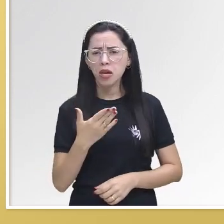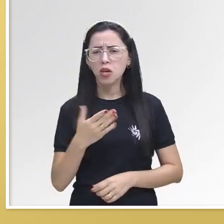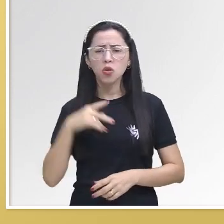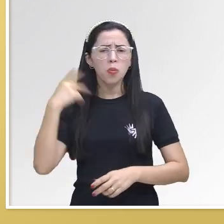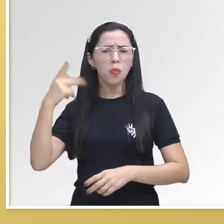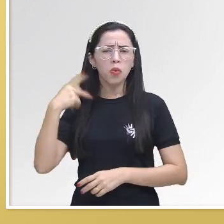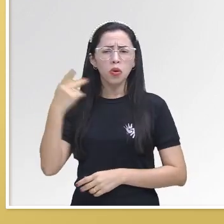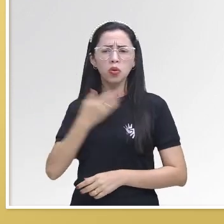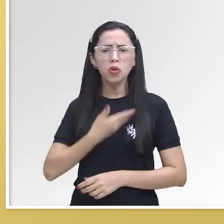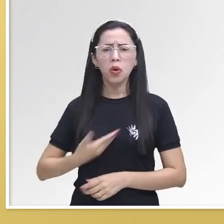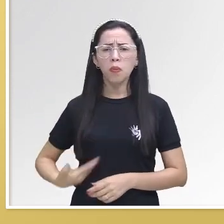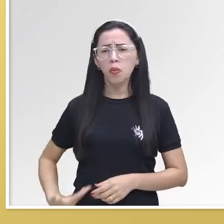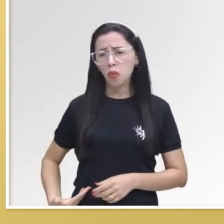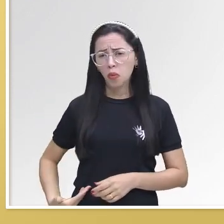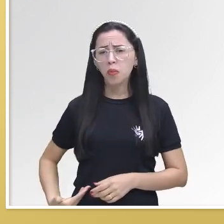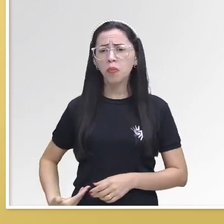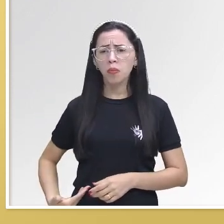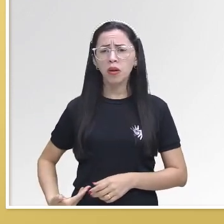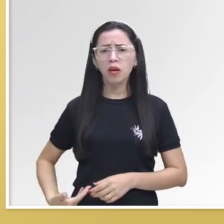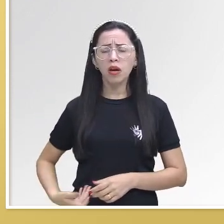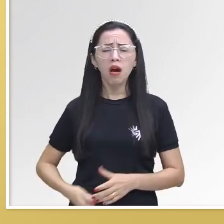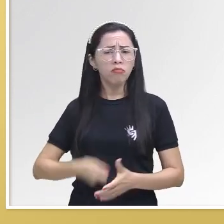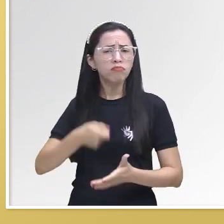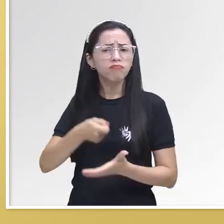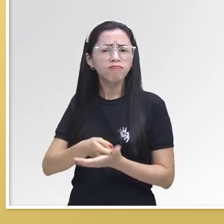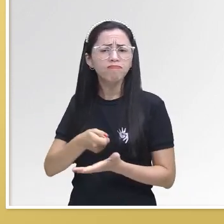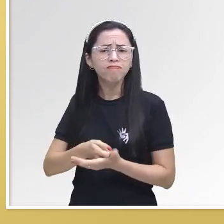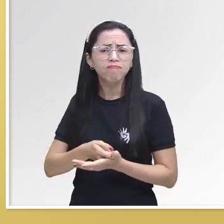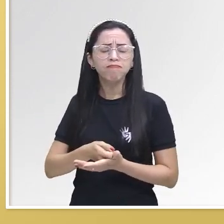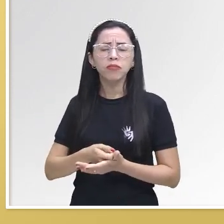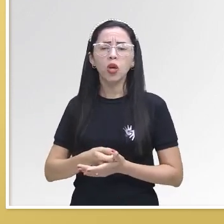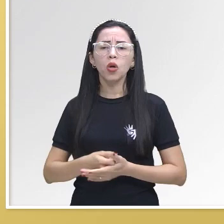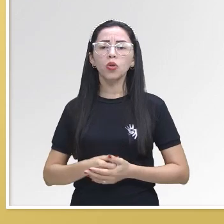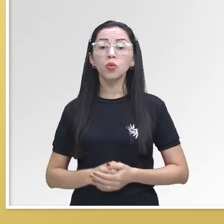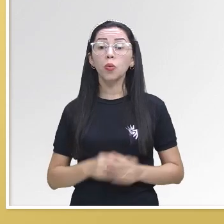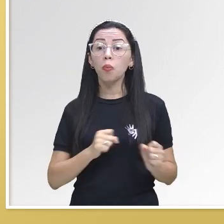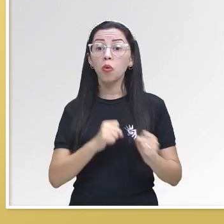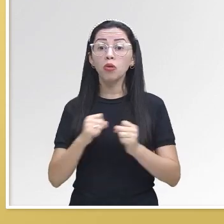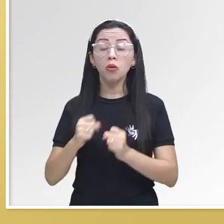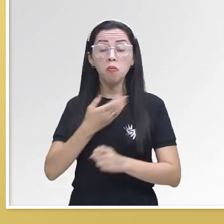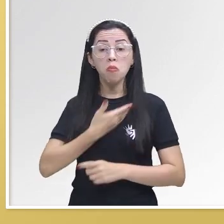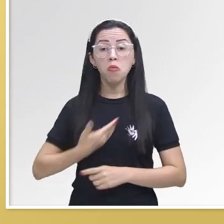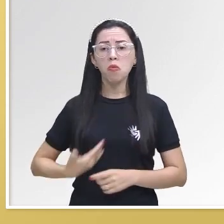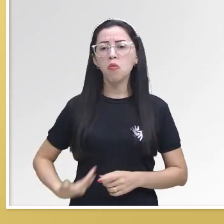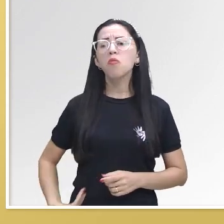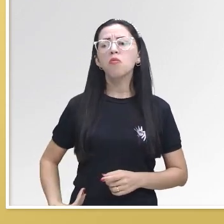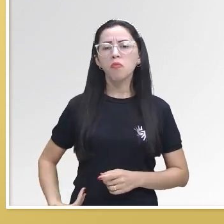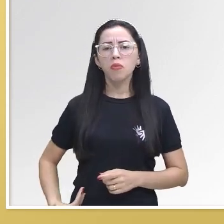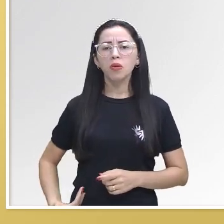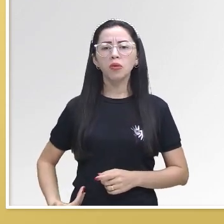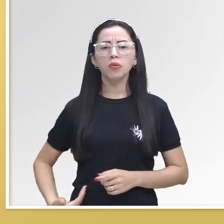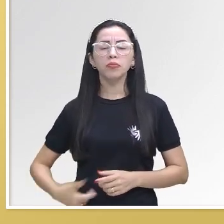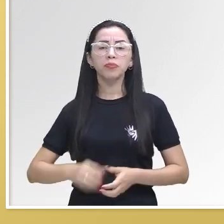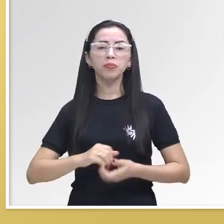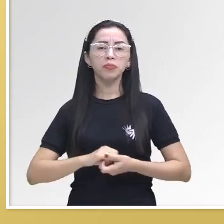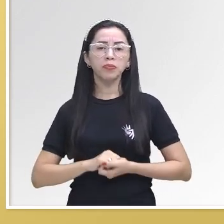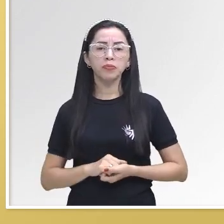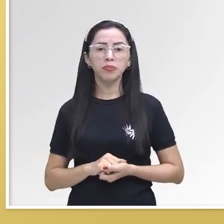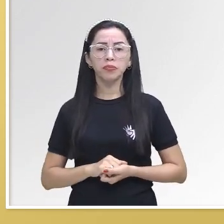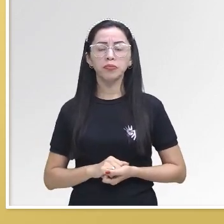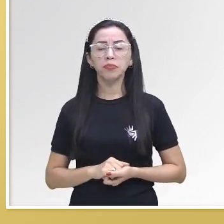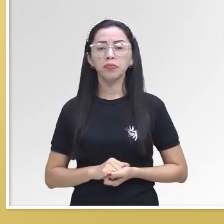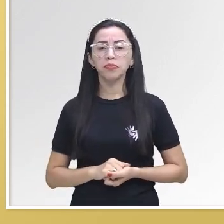ou seja, por ações do poder público para que seus objetivos saiam do papel.